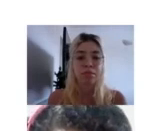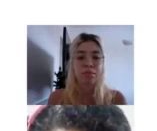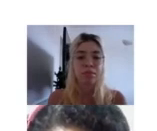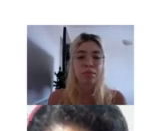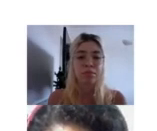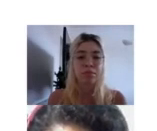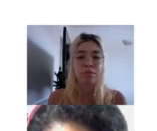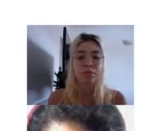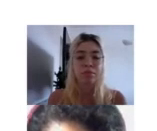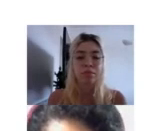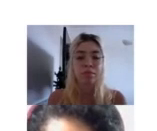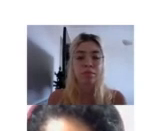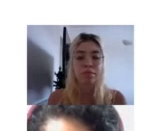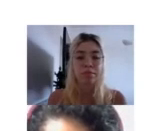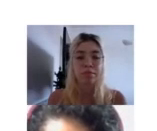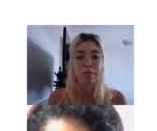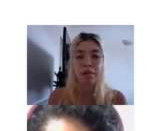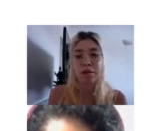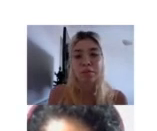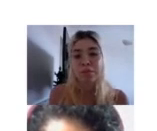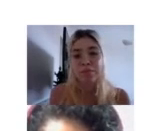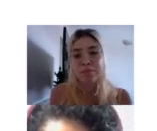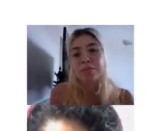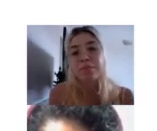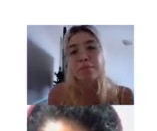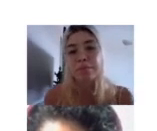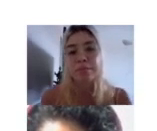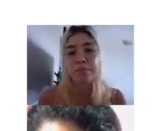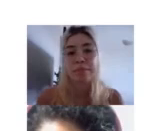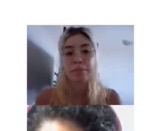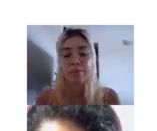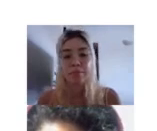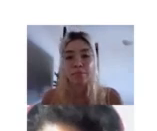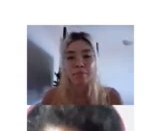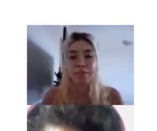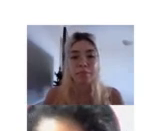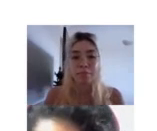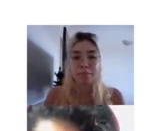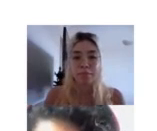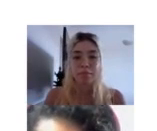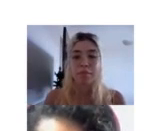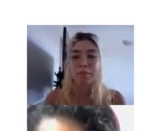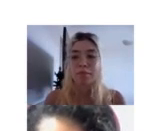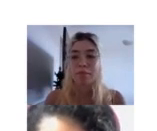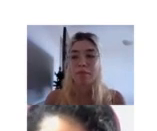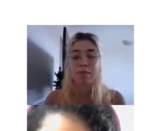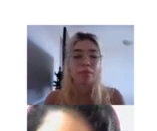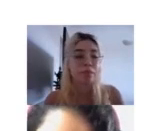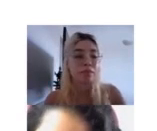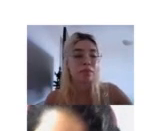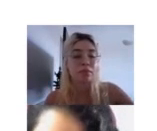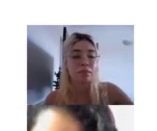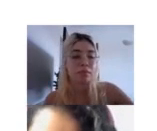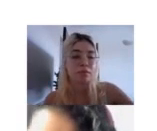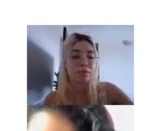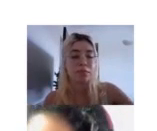professora supervisora Bruna Vasconcelos. No Colégio Estadual Edivaldo Brandão Correia, nós temos a supervisora